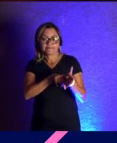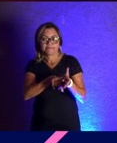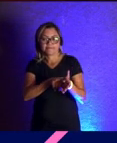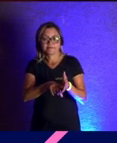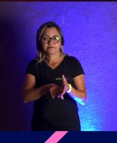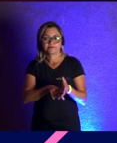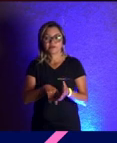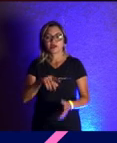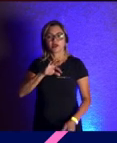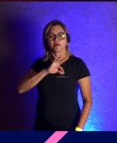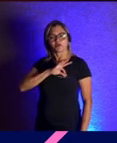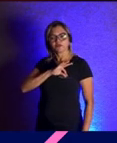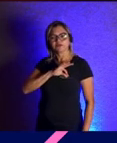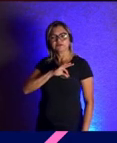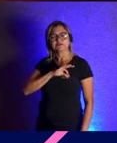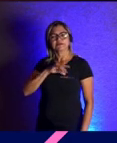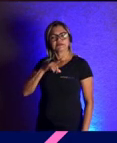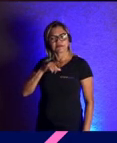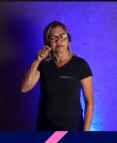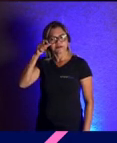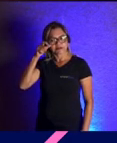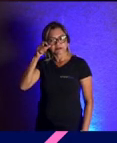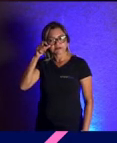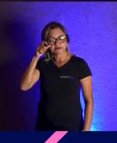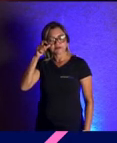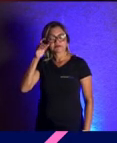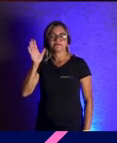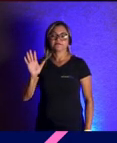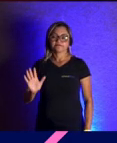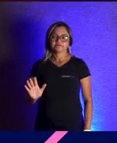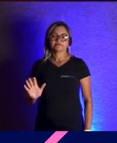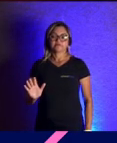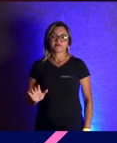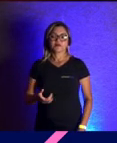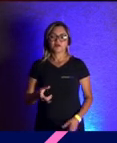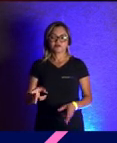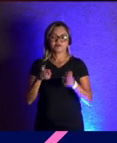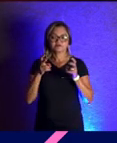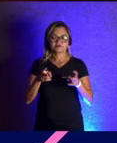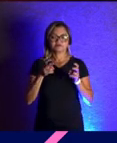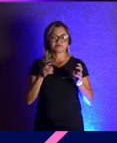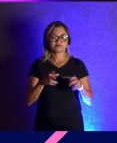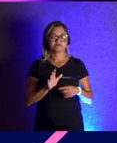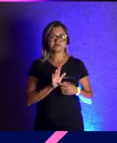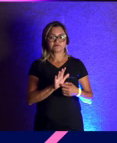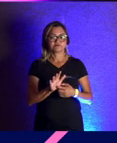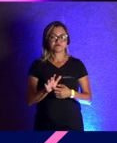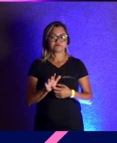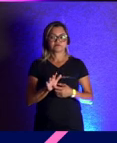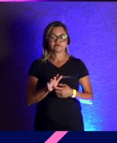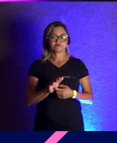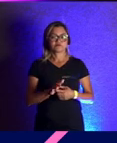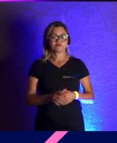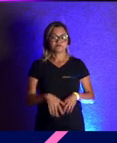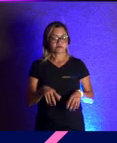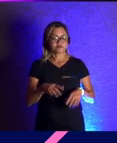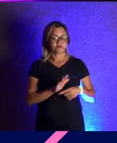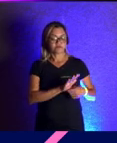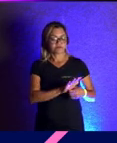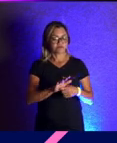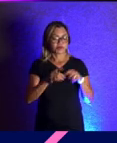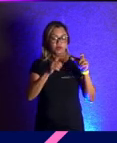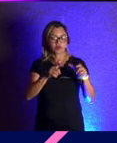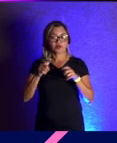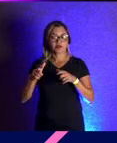um interesse, e a gente vê isso registro nos programas de TV policialista, que não apresentar esse fato como